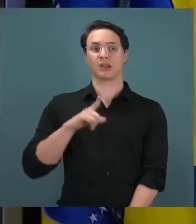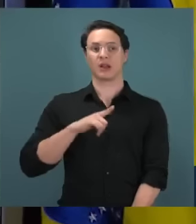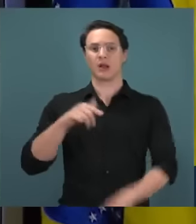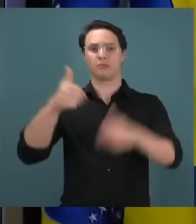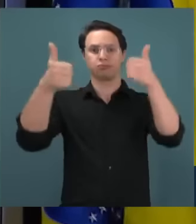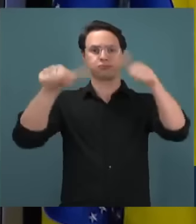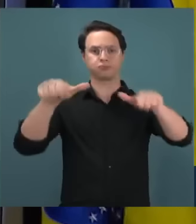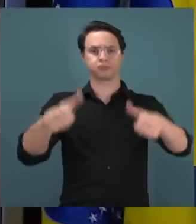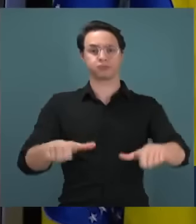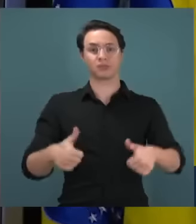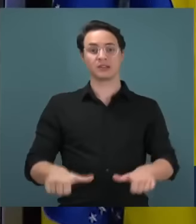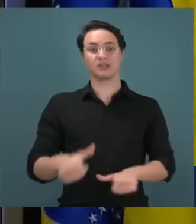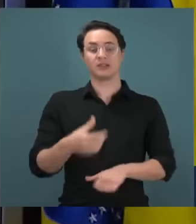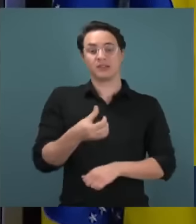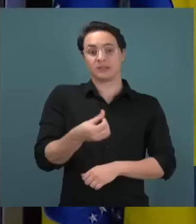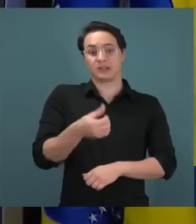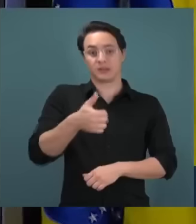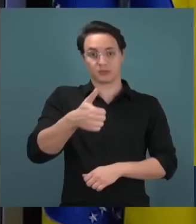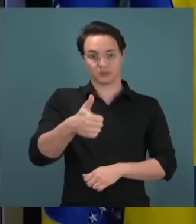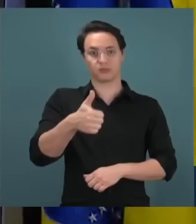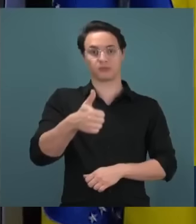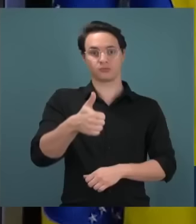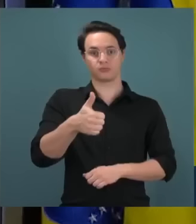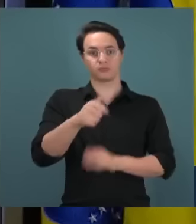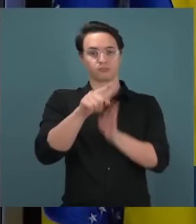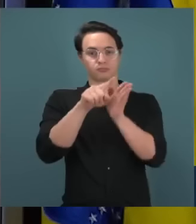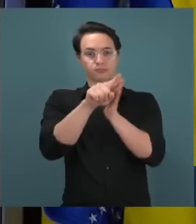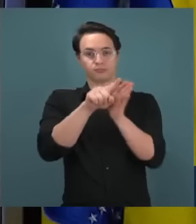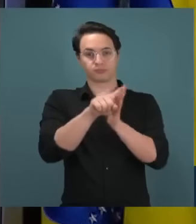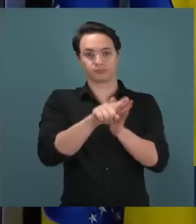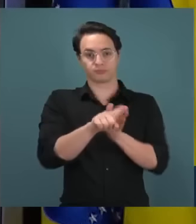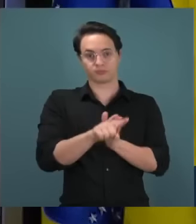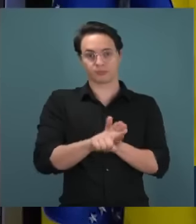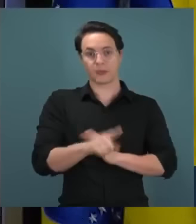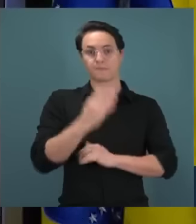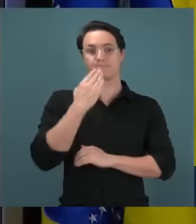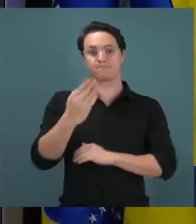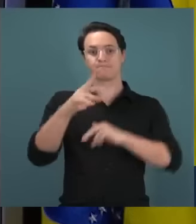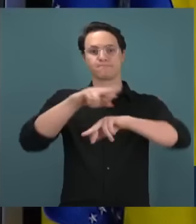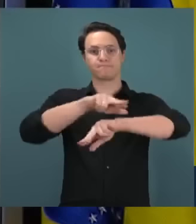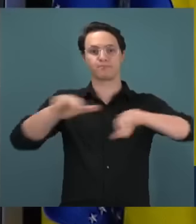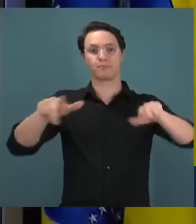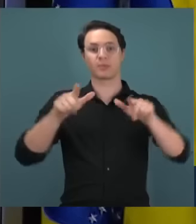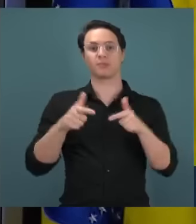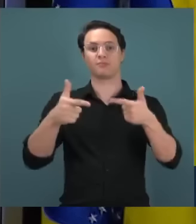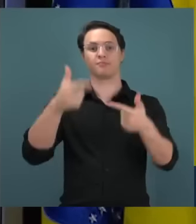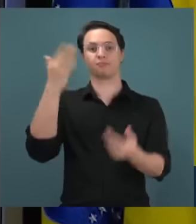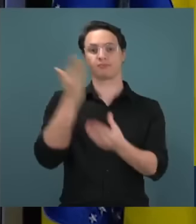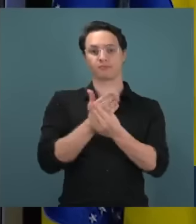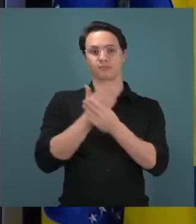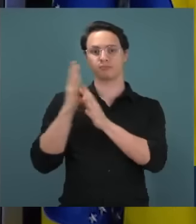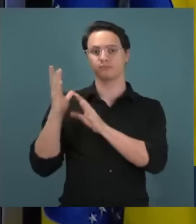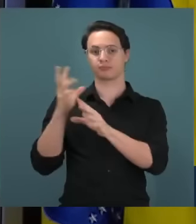os 61 inquéritos, petições e ações penais. Deste